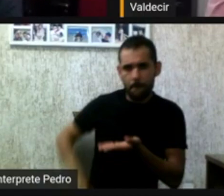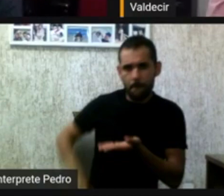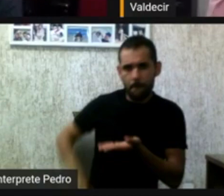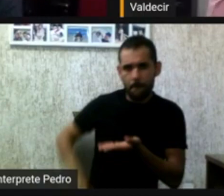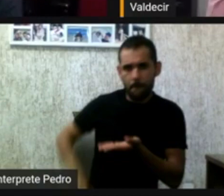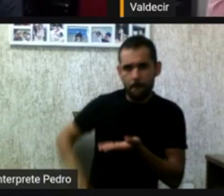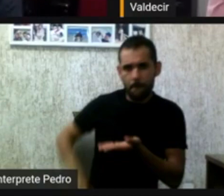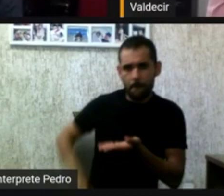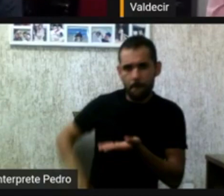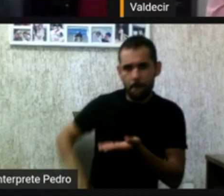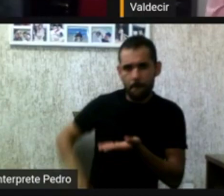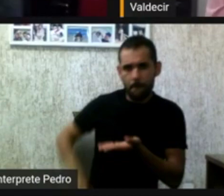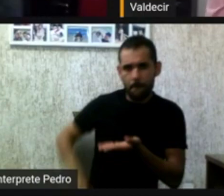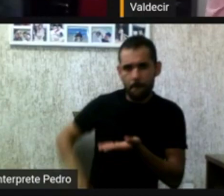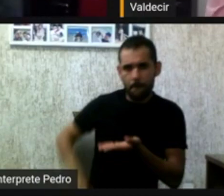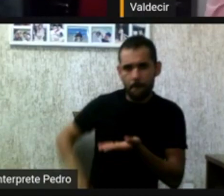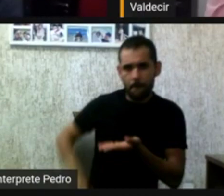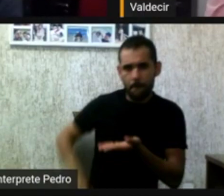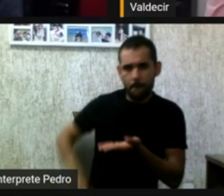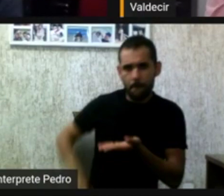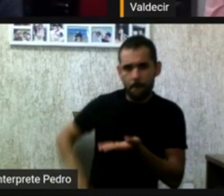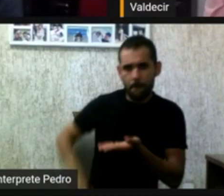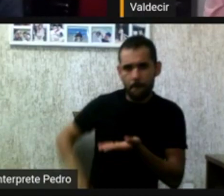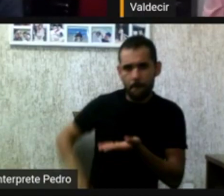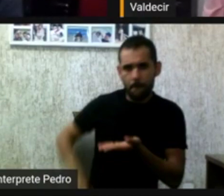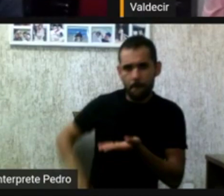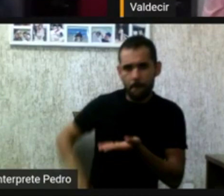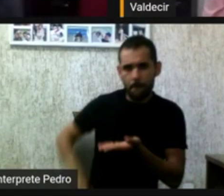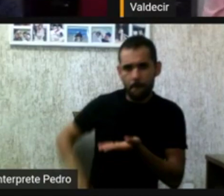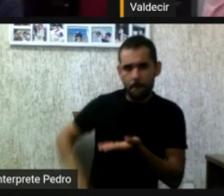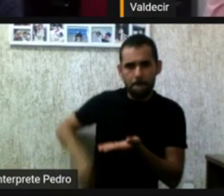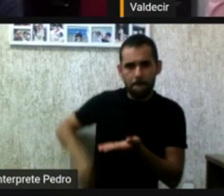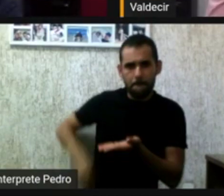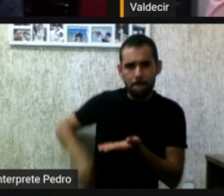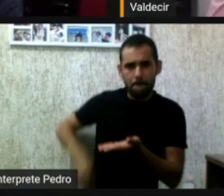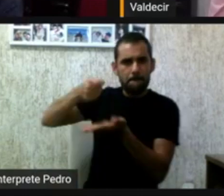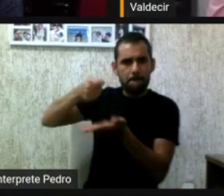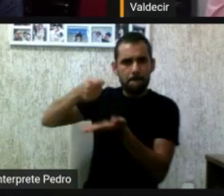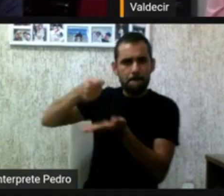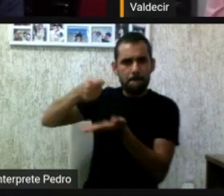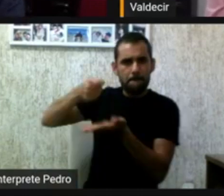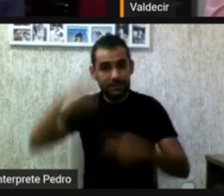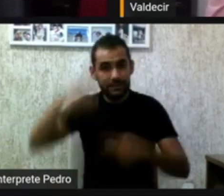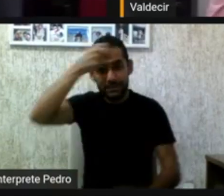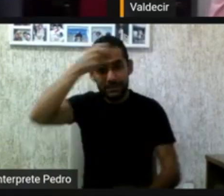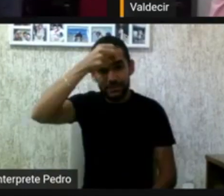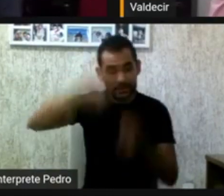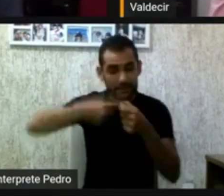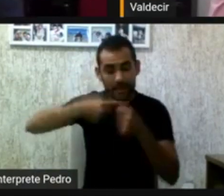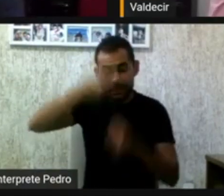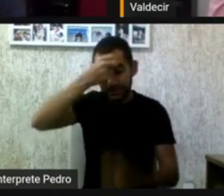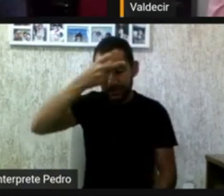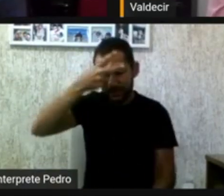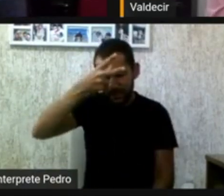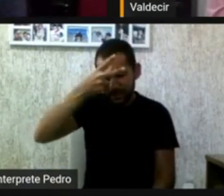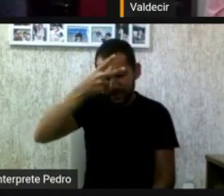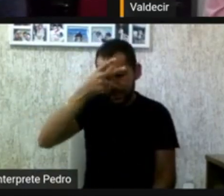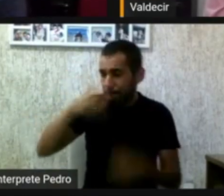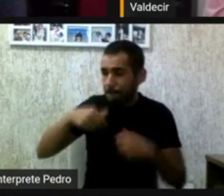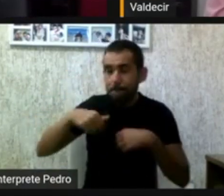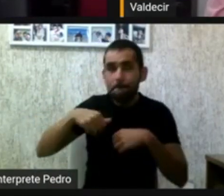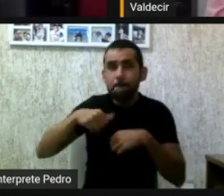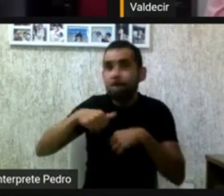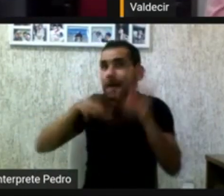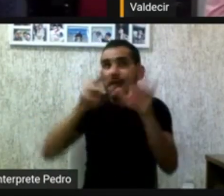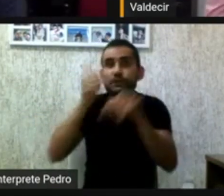valorizados. Eu acredito que administrar uma cidade é muito mais do que administrar milhões, e sim